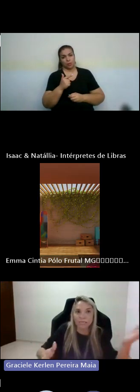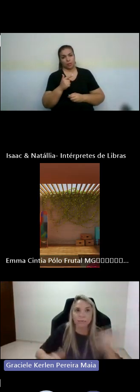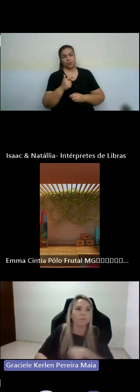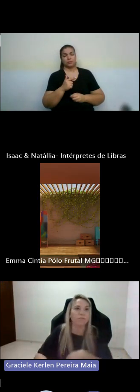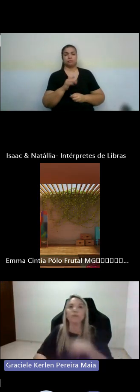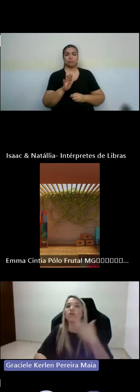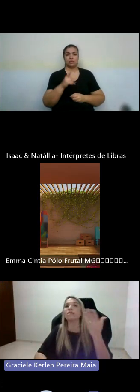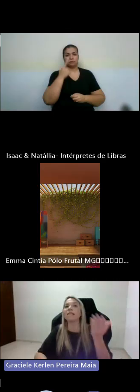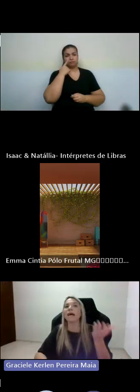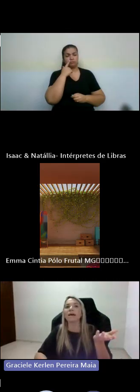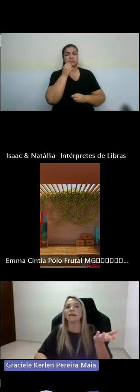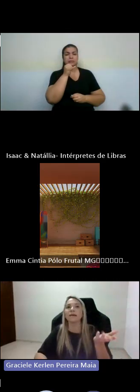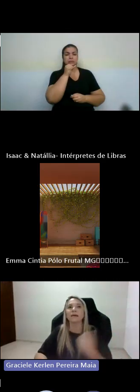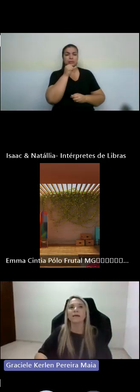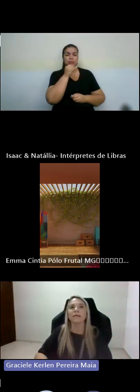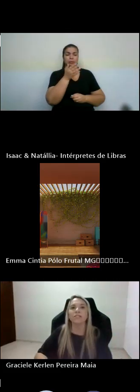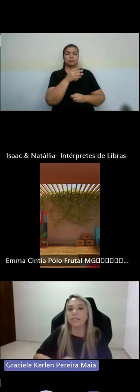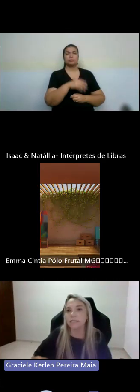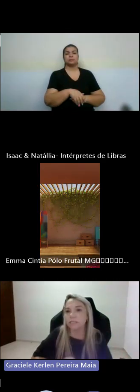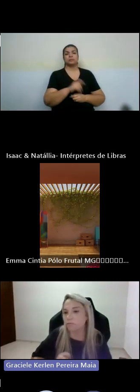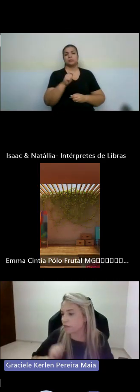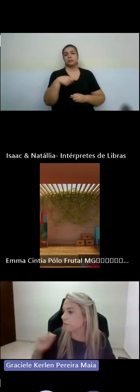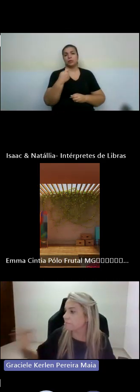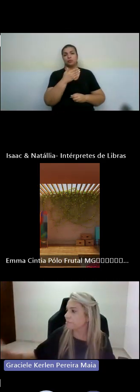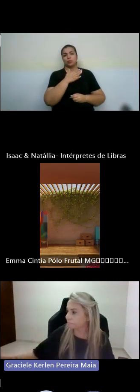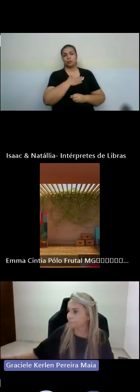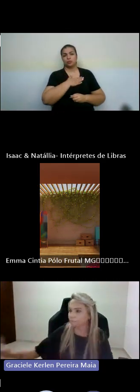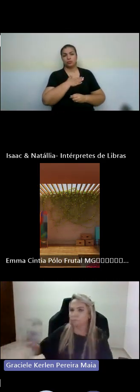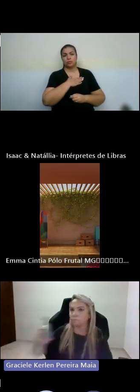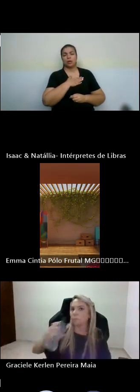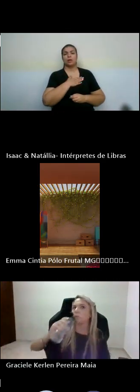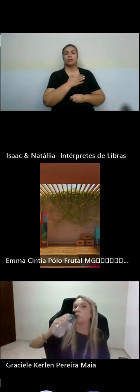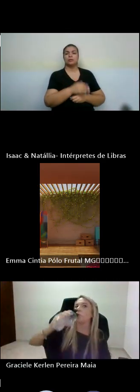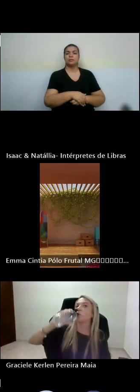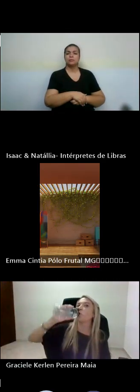alguns exemplos. Sinal de gostar. Diga, Silvinha.